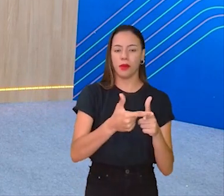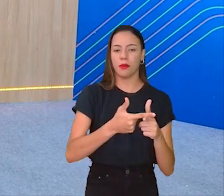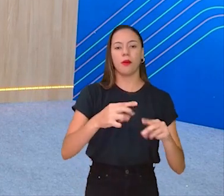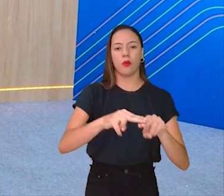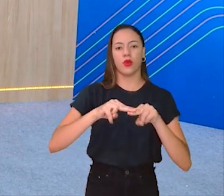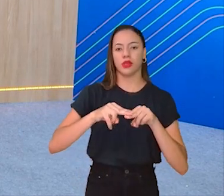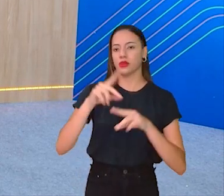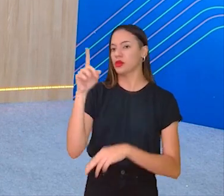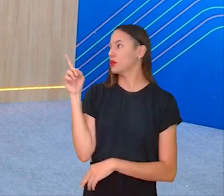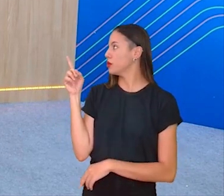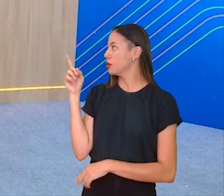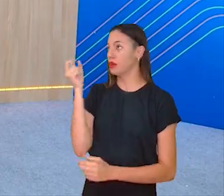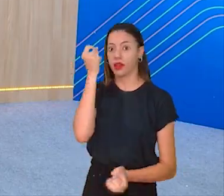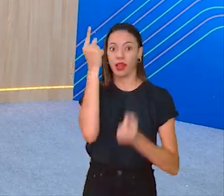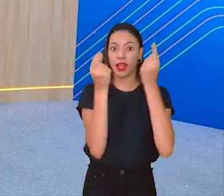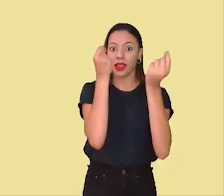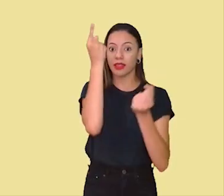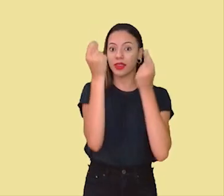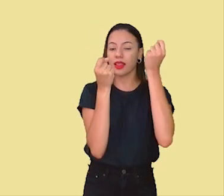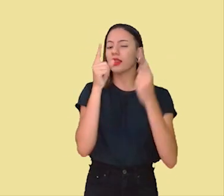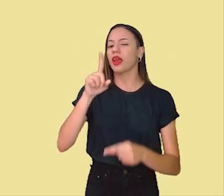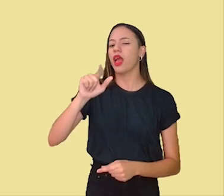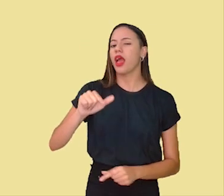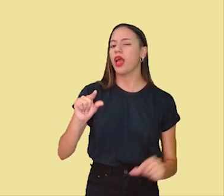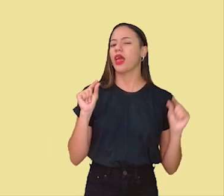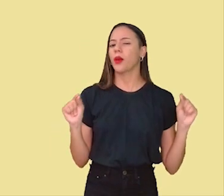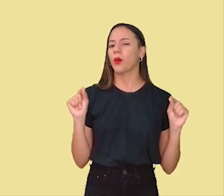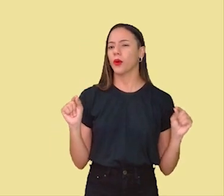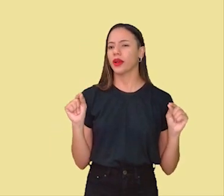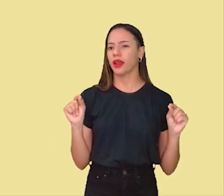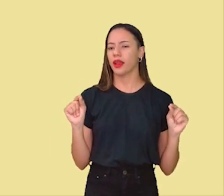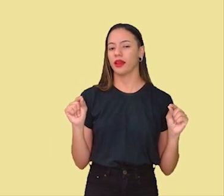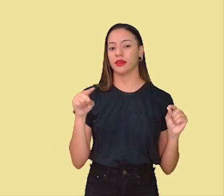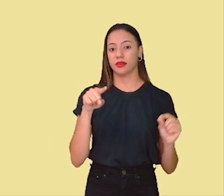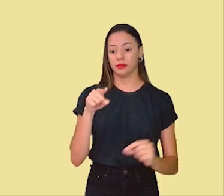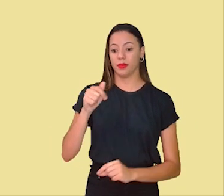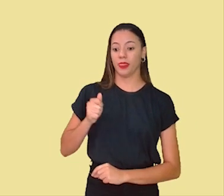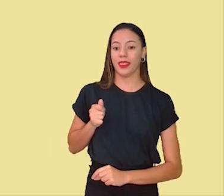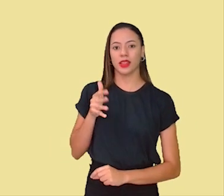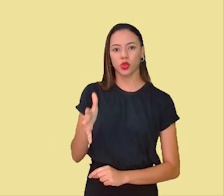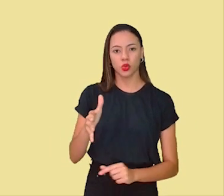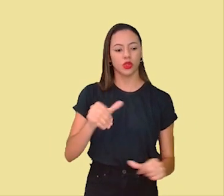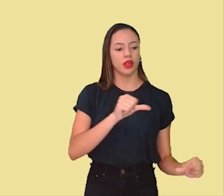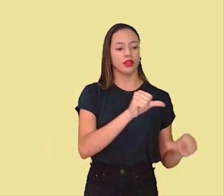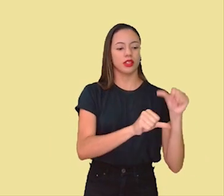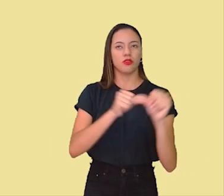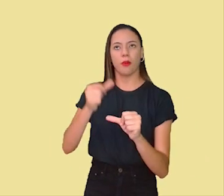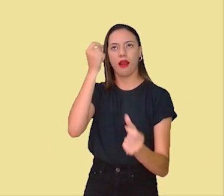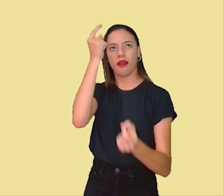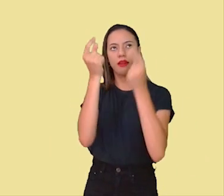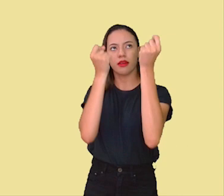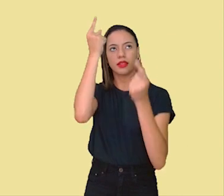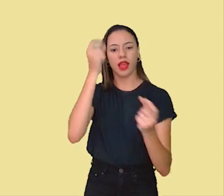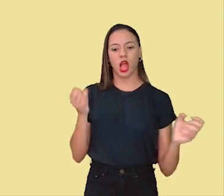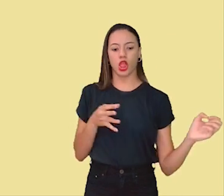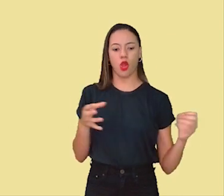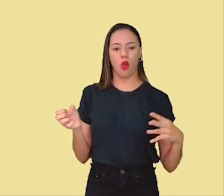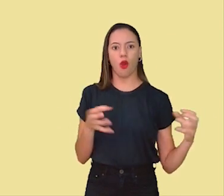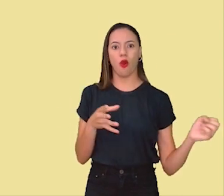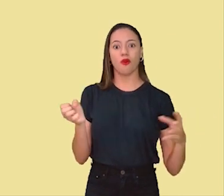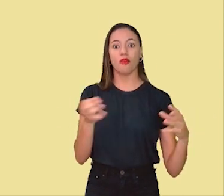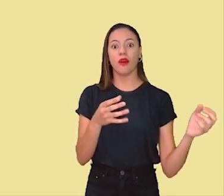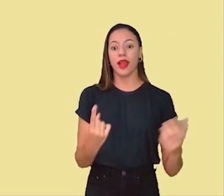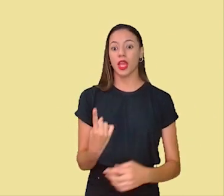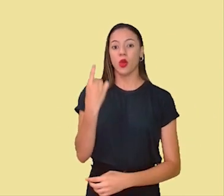ó. Criatividade né, o ato de transformar ideias novas e originais